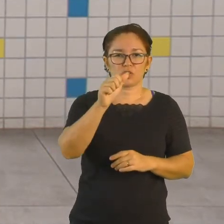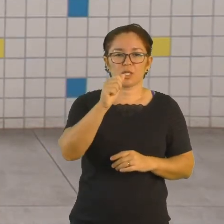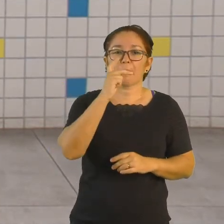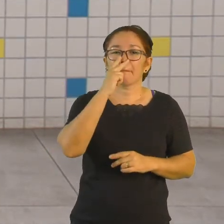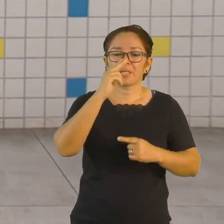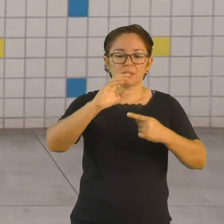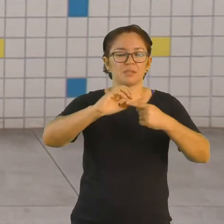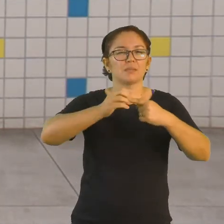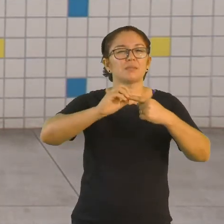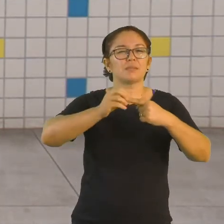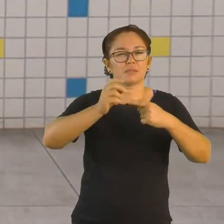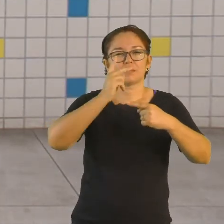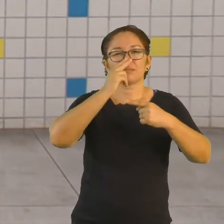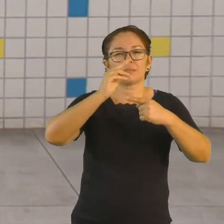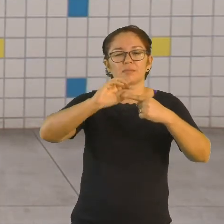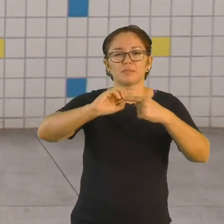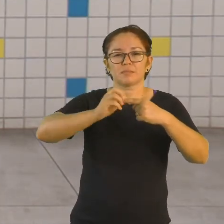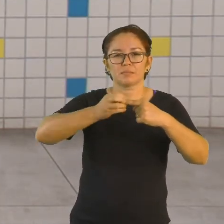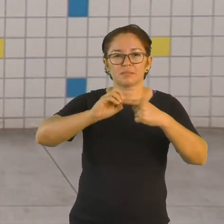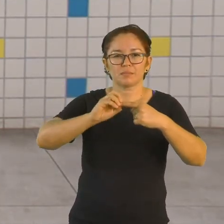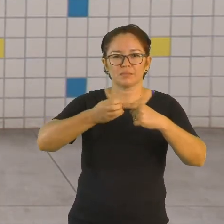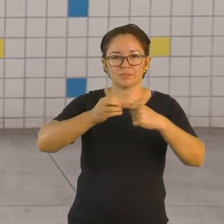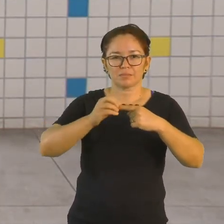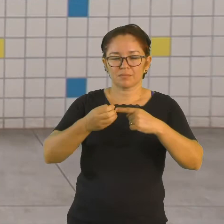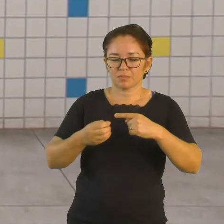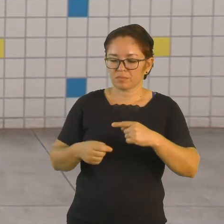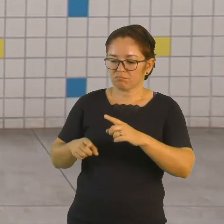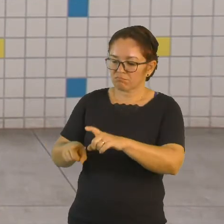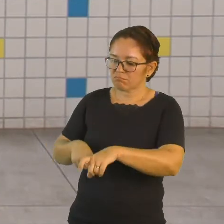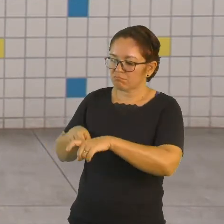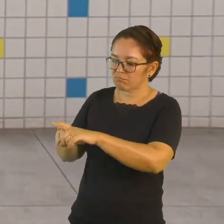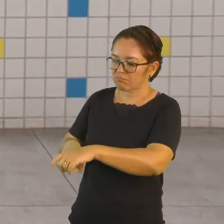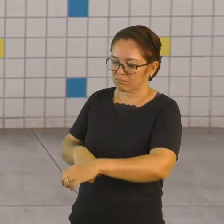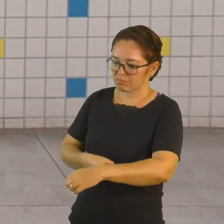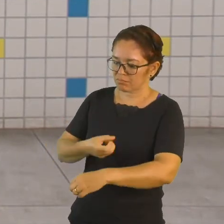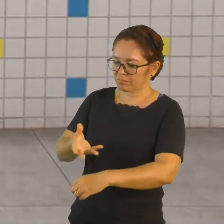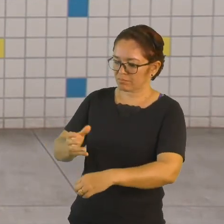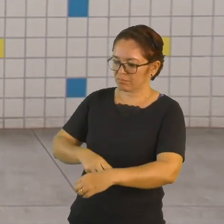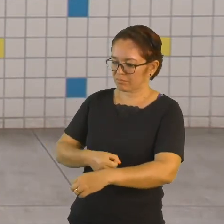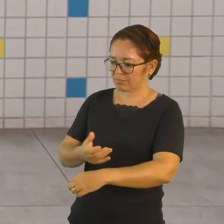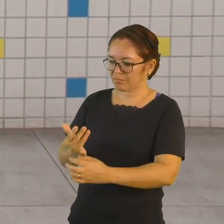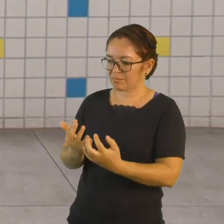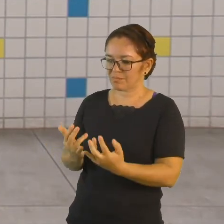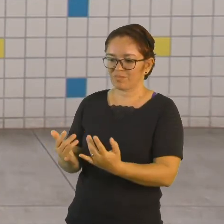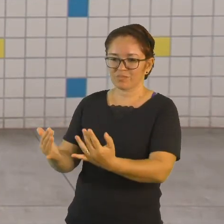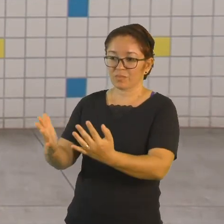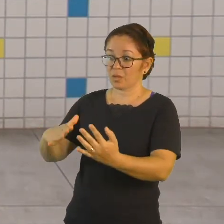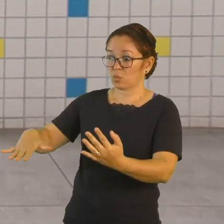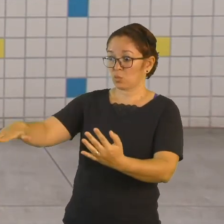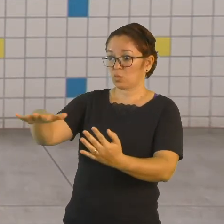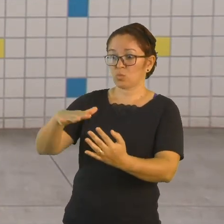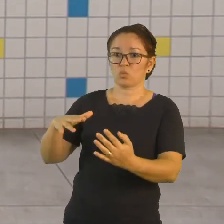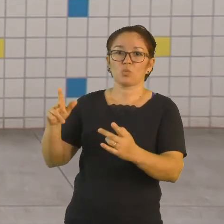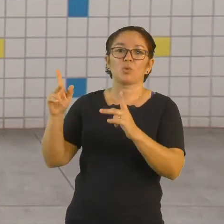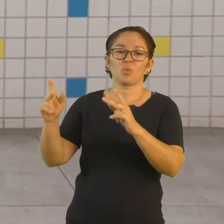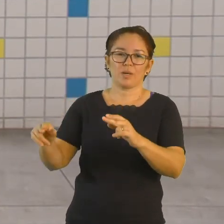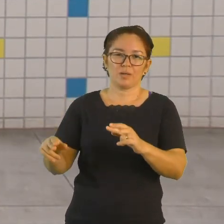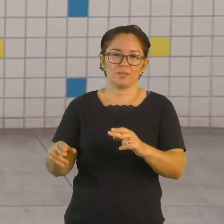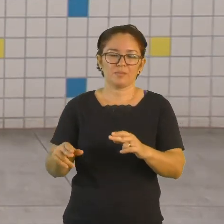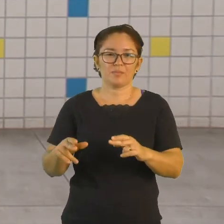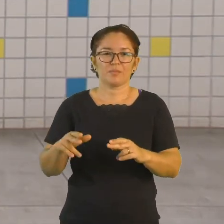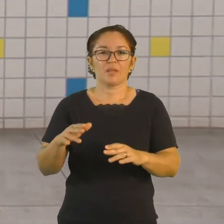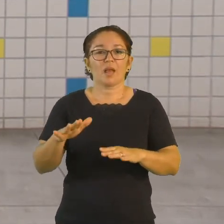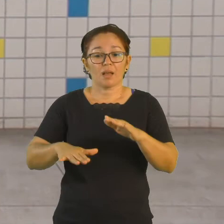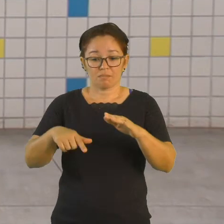por proprietários de terra que visam a exportação. A monocultura também, ela requer